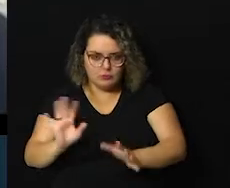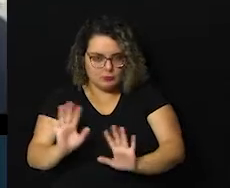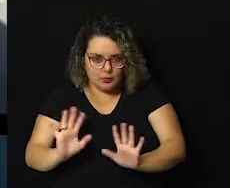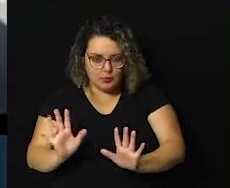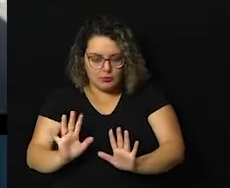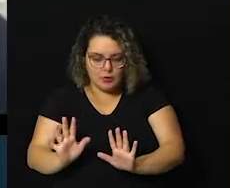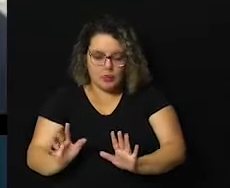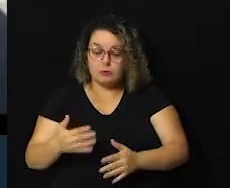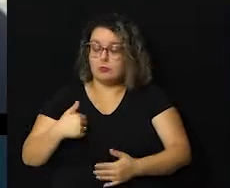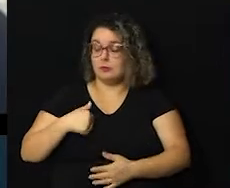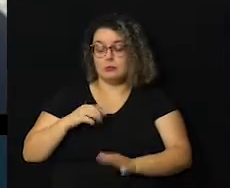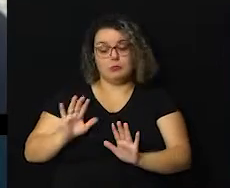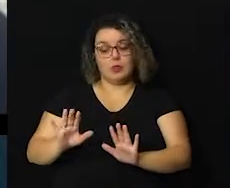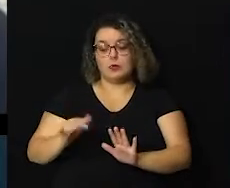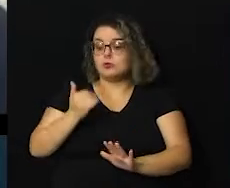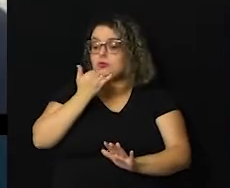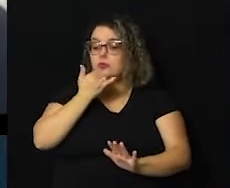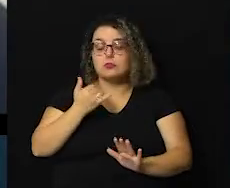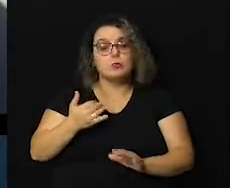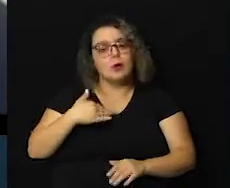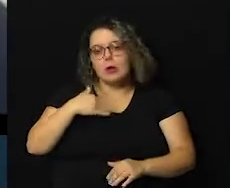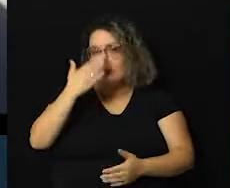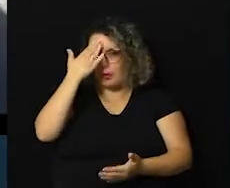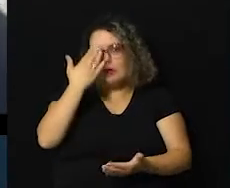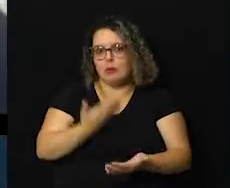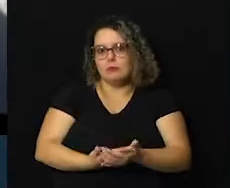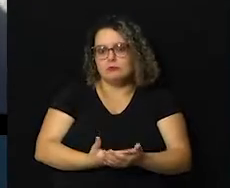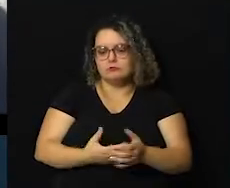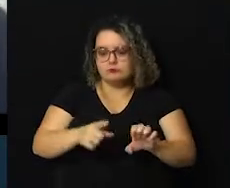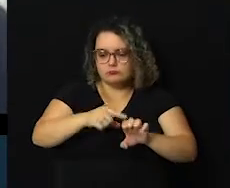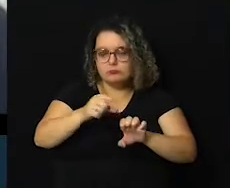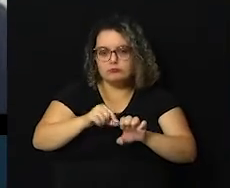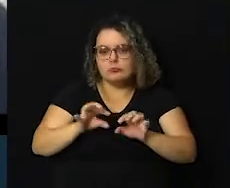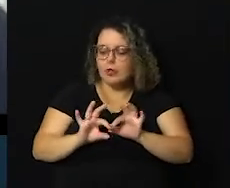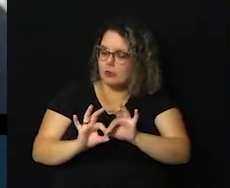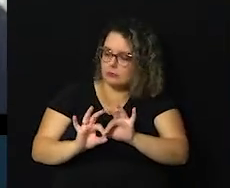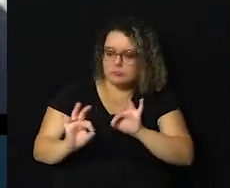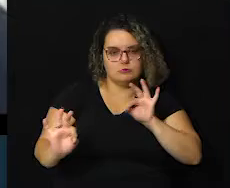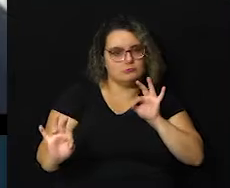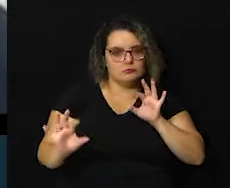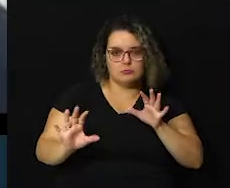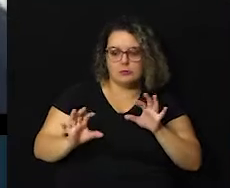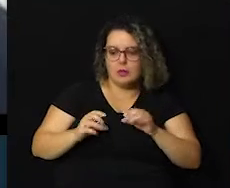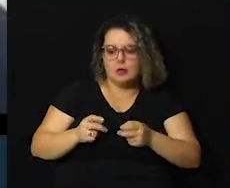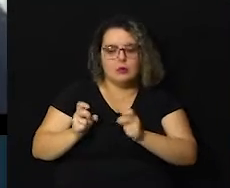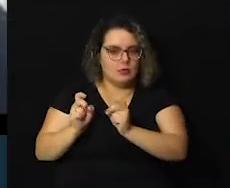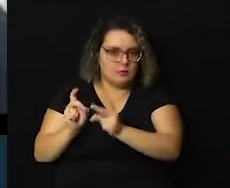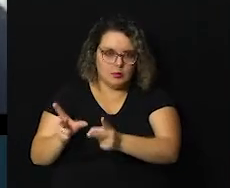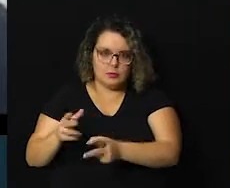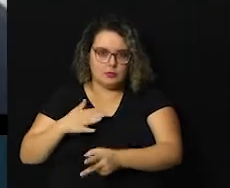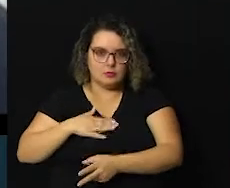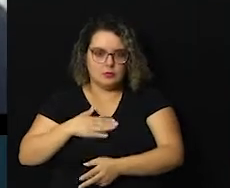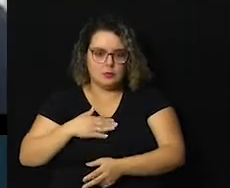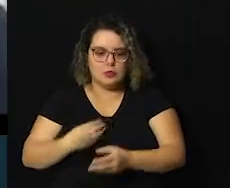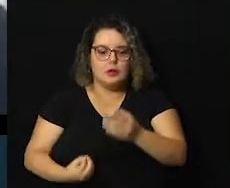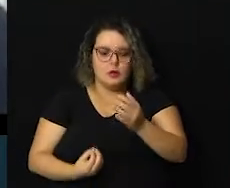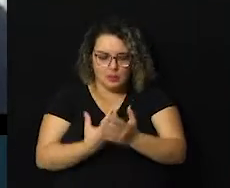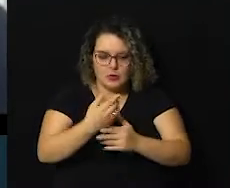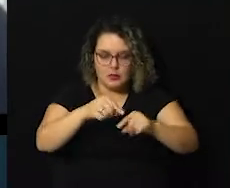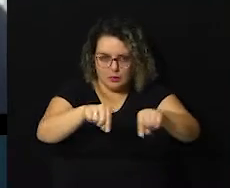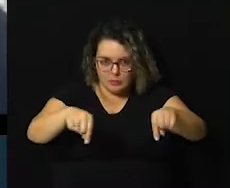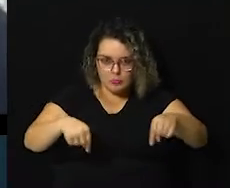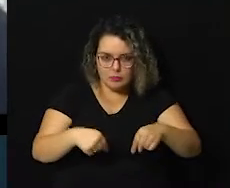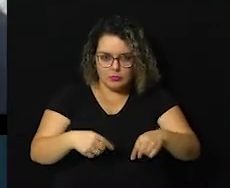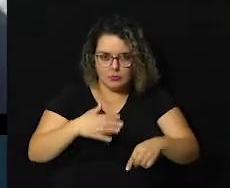nada gente eu acredito nesse modelo eu vou tocar esse negócio e aí eu desliguei na minha sociedade de napa E aí